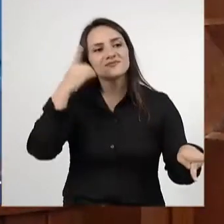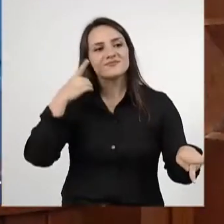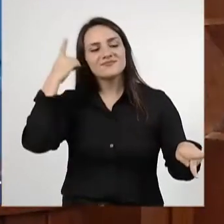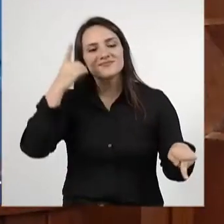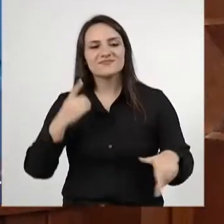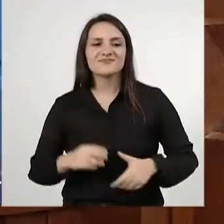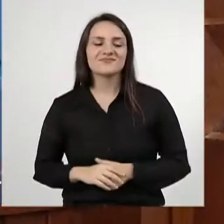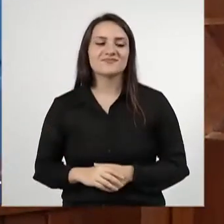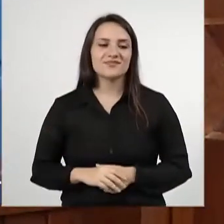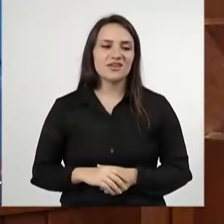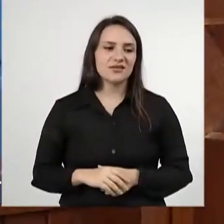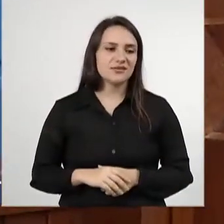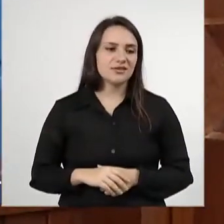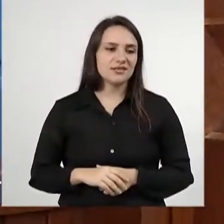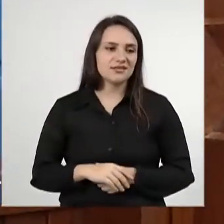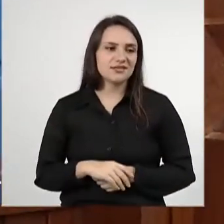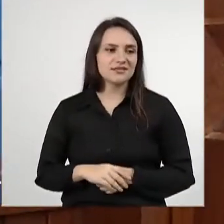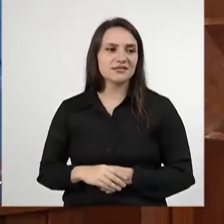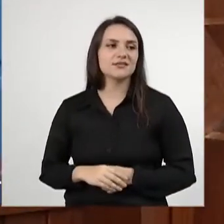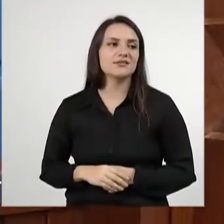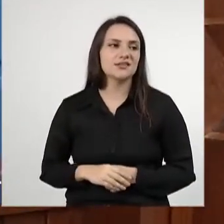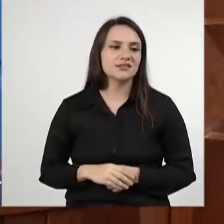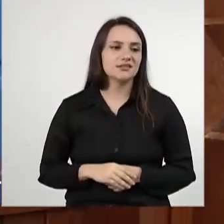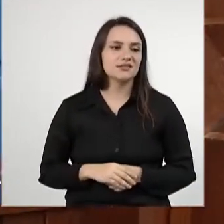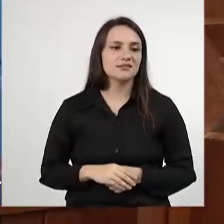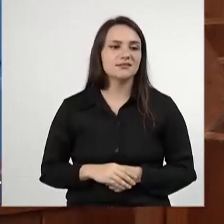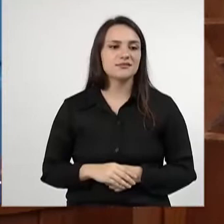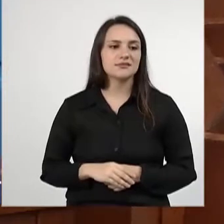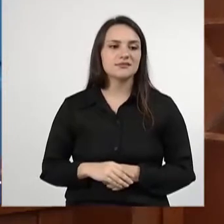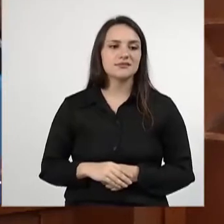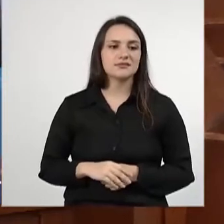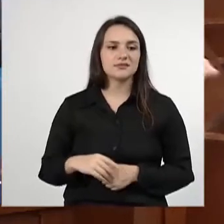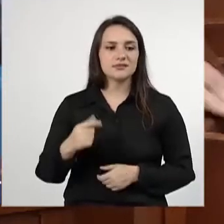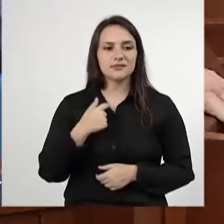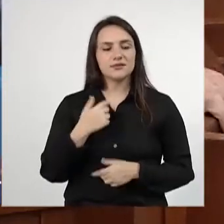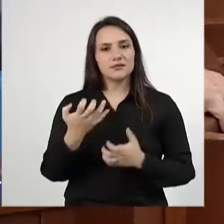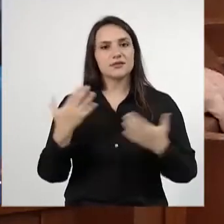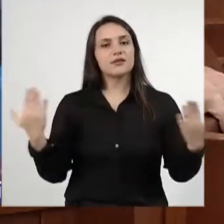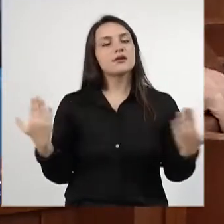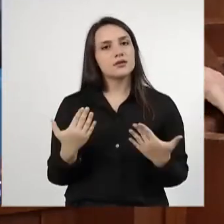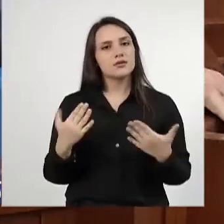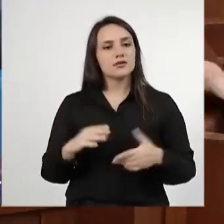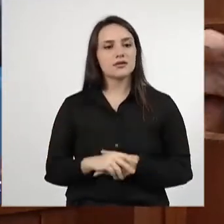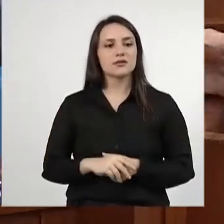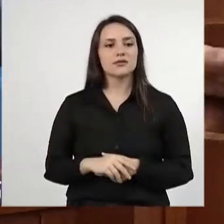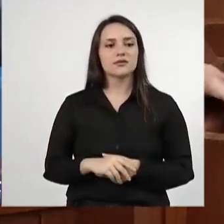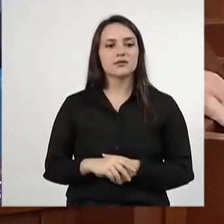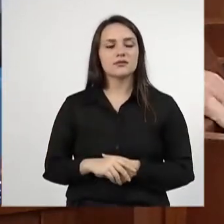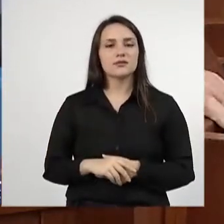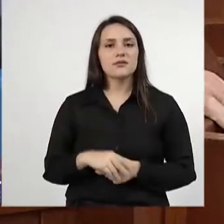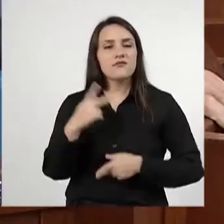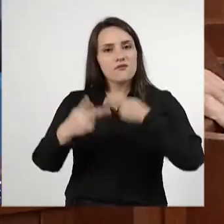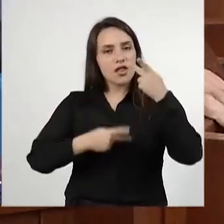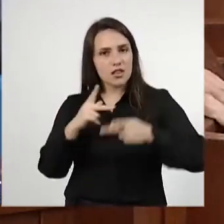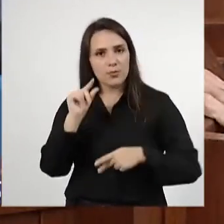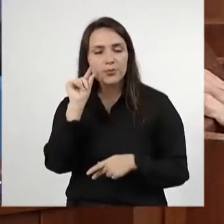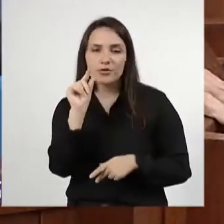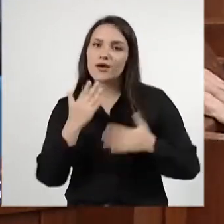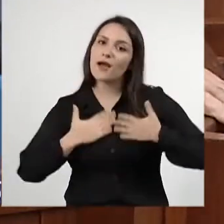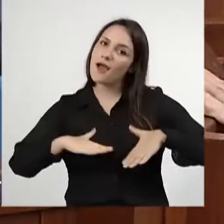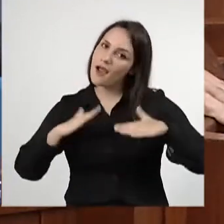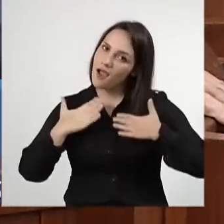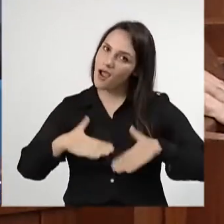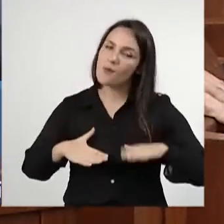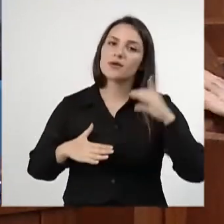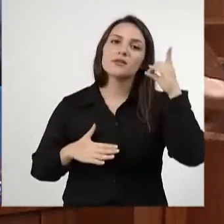senhores, eu venho à tribuna para conversar um pouquinho, com bastante calma, com o